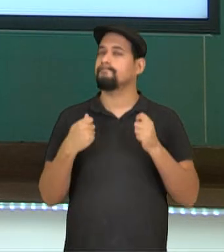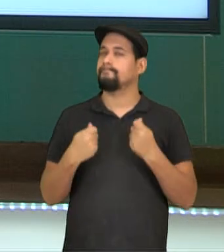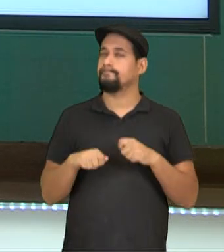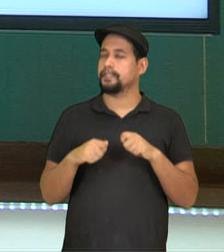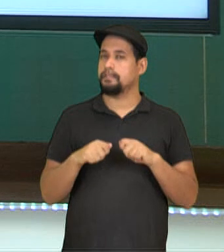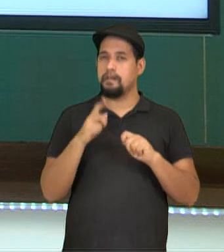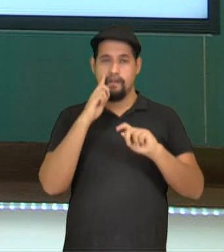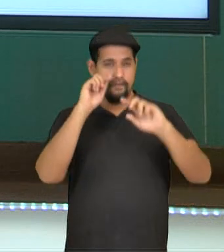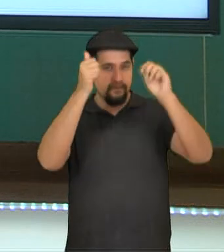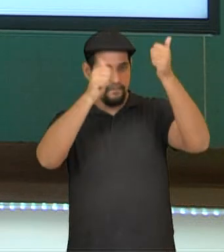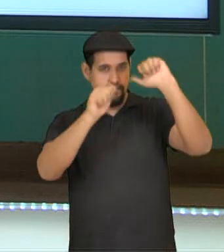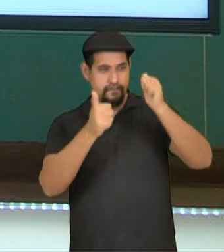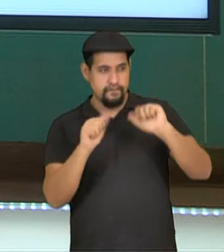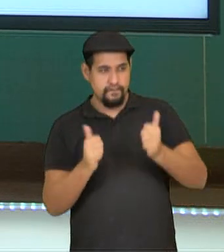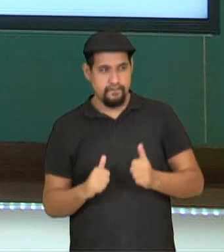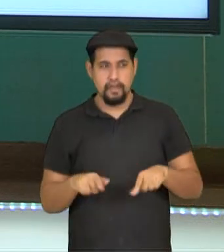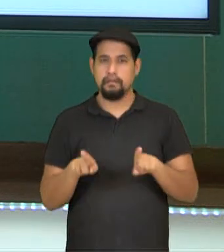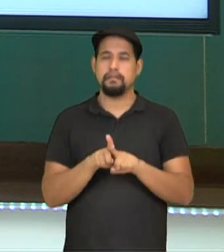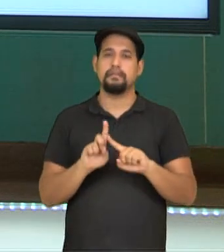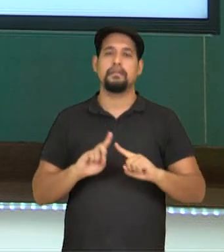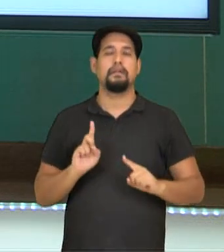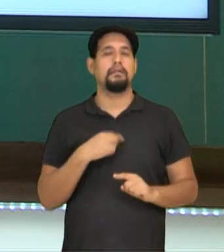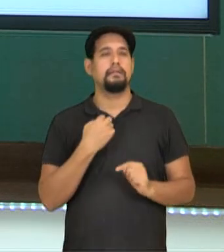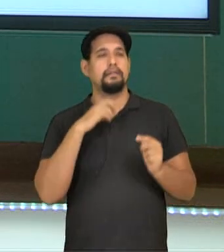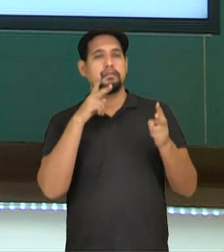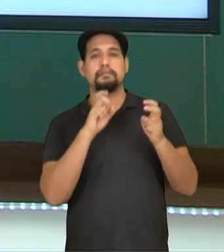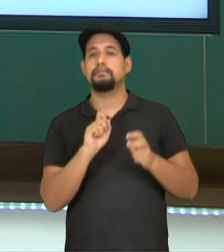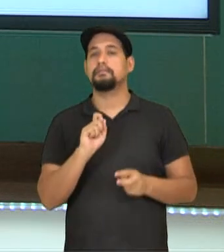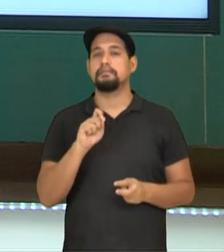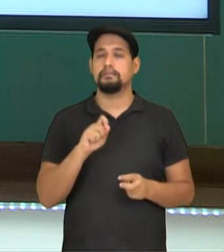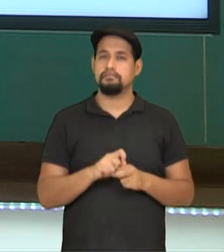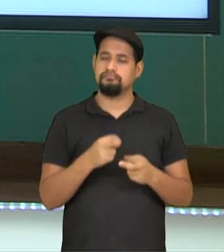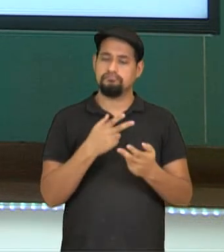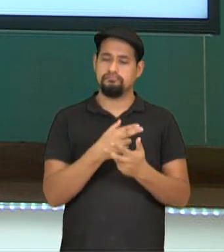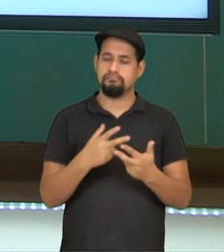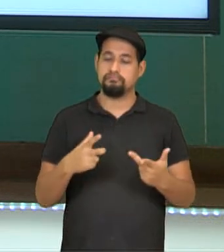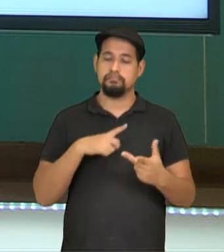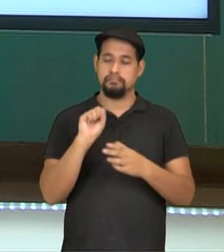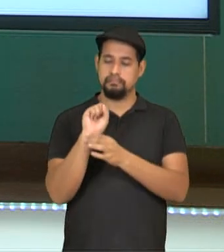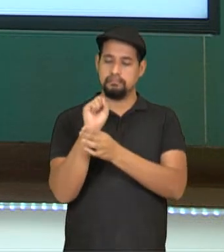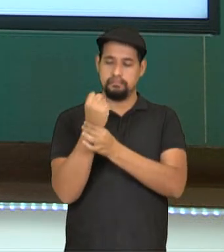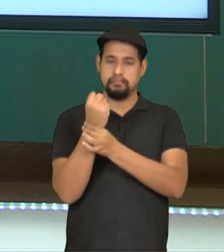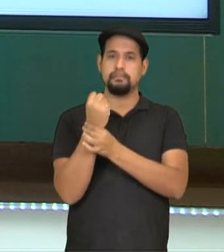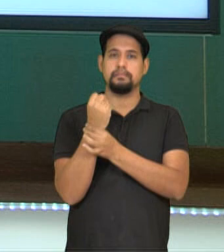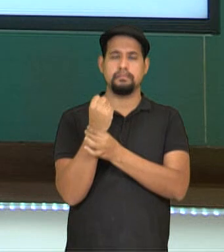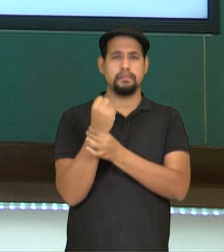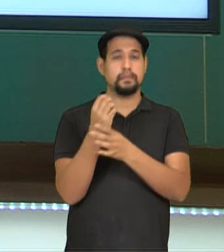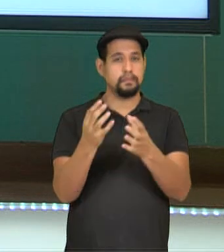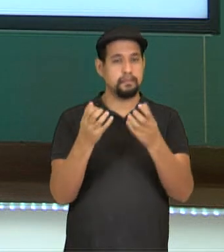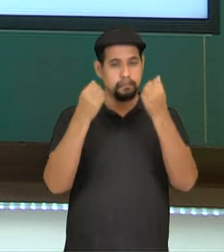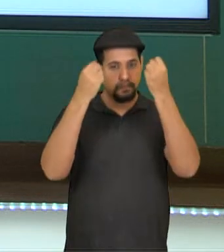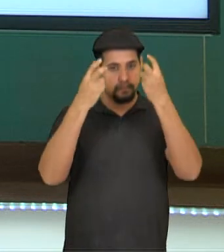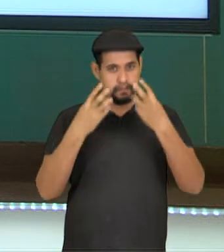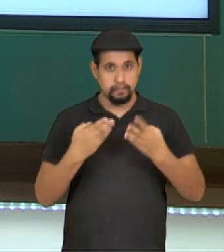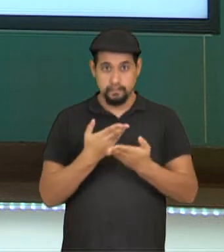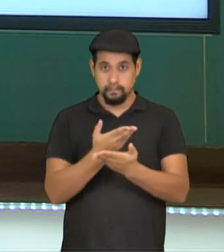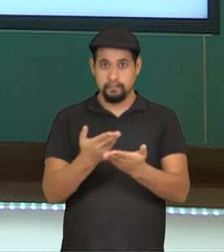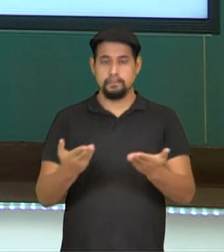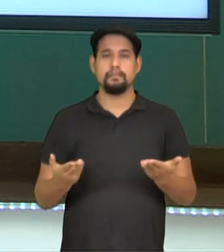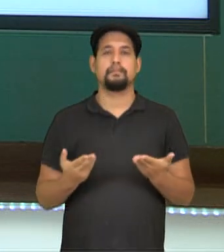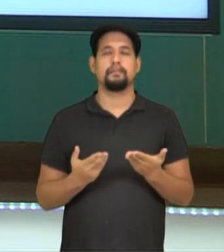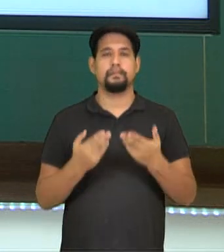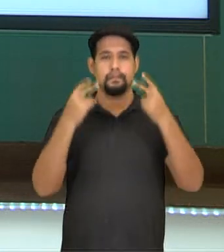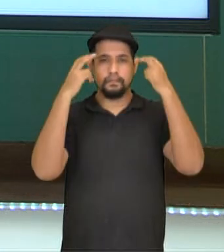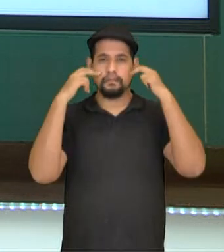bem avaliado e por isso nós temos os equipamentos de segurança. Então eu queria dizer para vocês que esses equipamentos